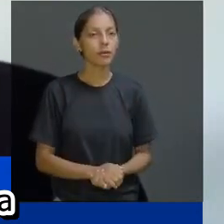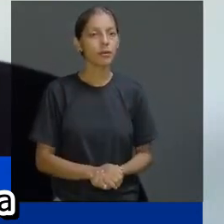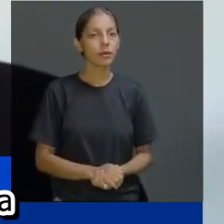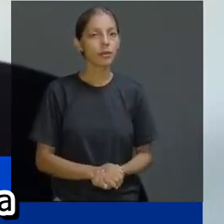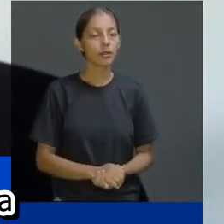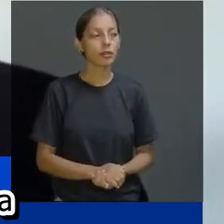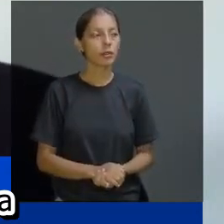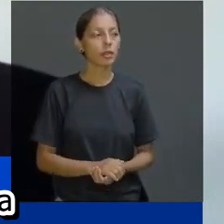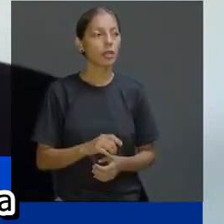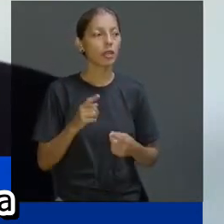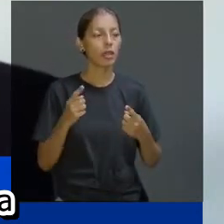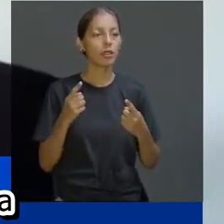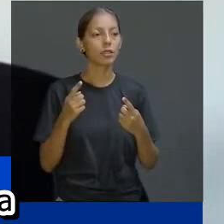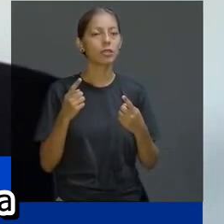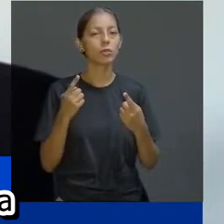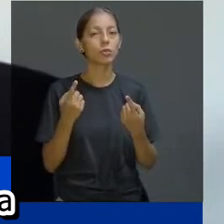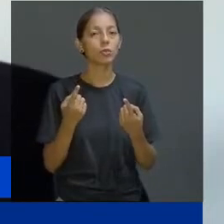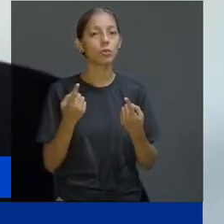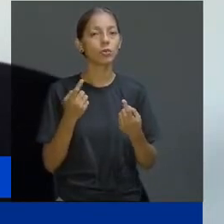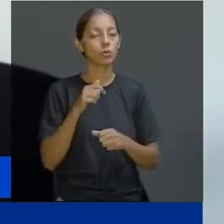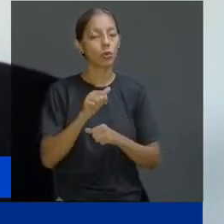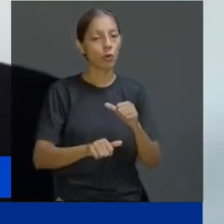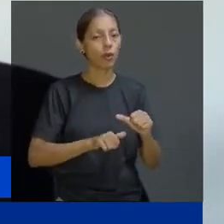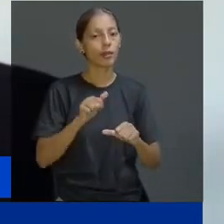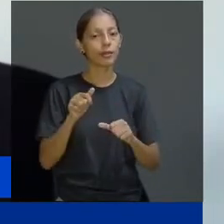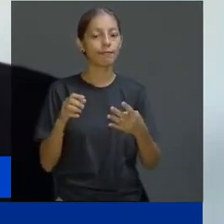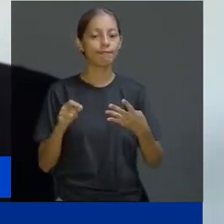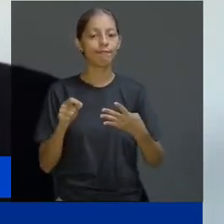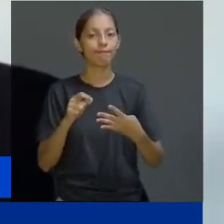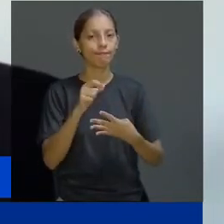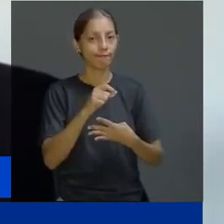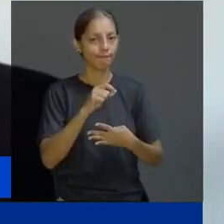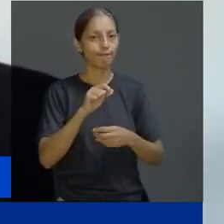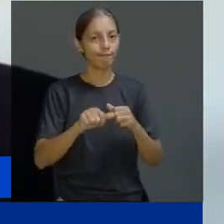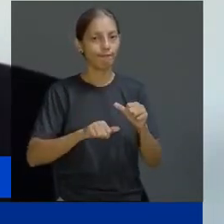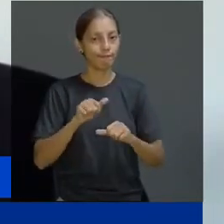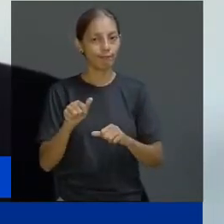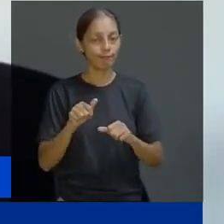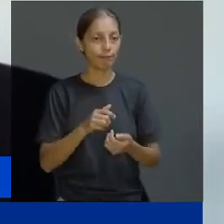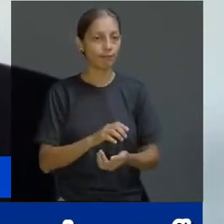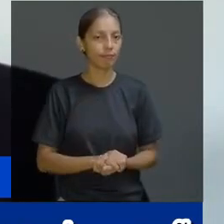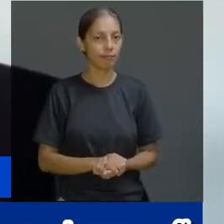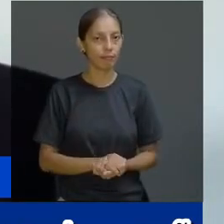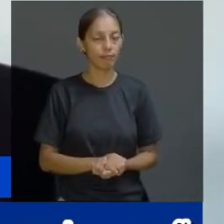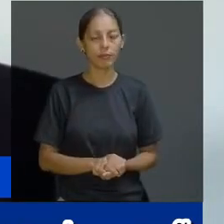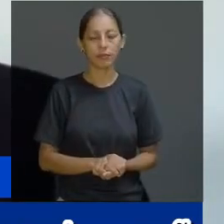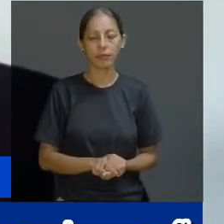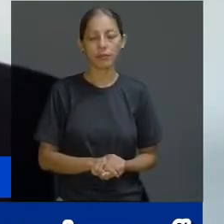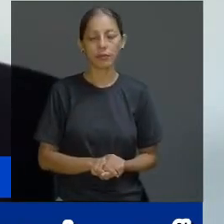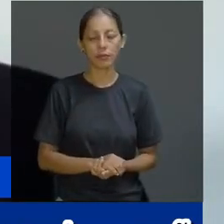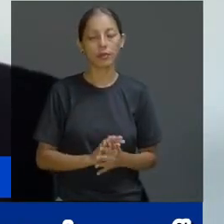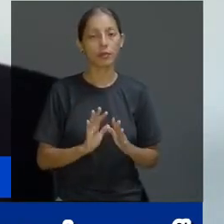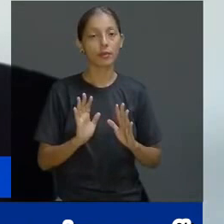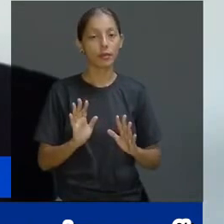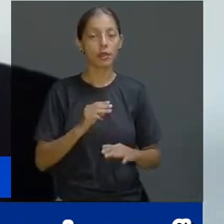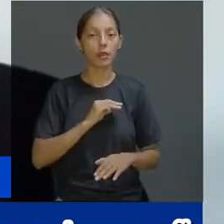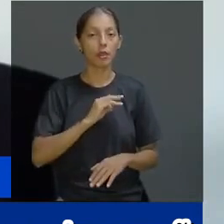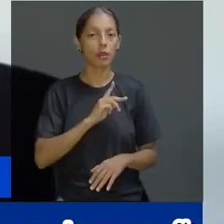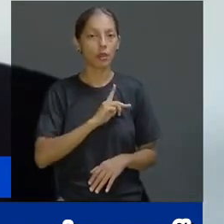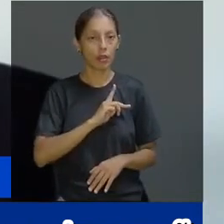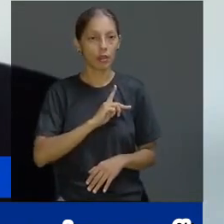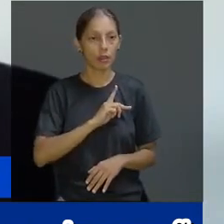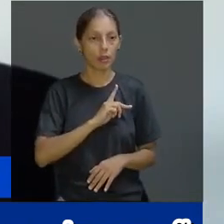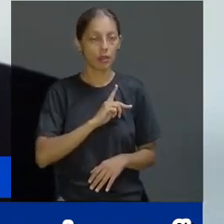sanadas as omissões apontadas e a reforma do acordo impugnado. Em contrarrazões, o Ministério